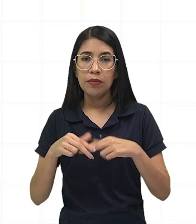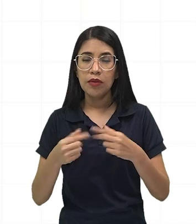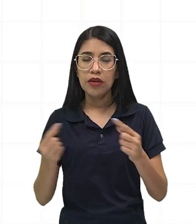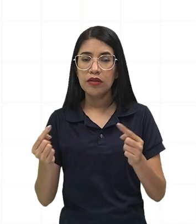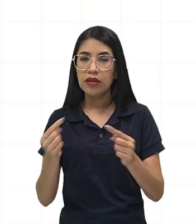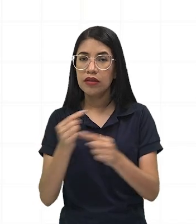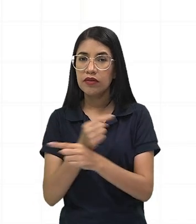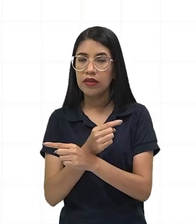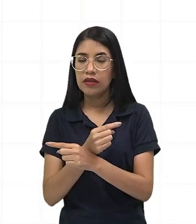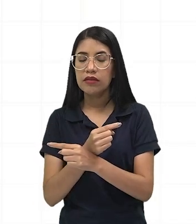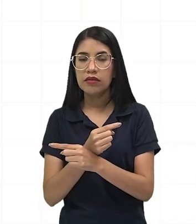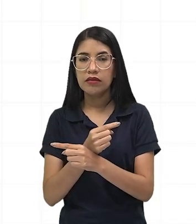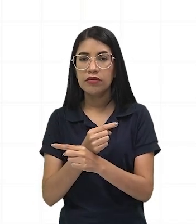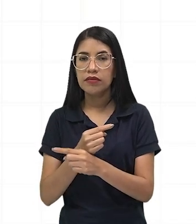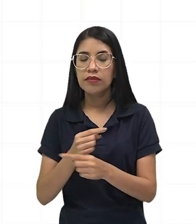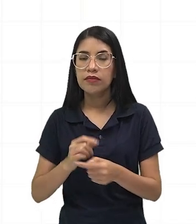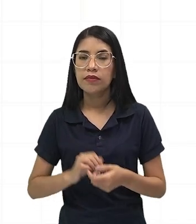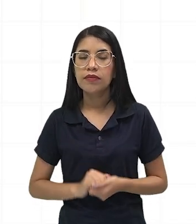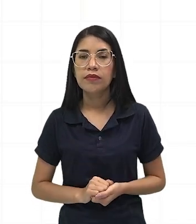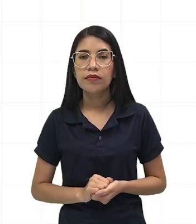é inversamente